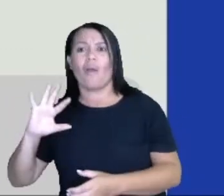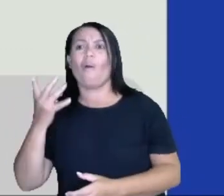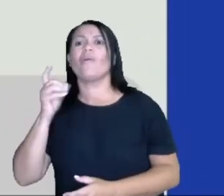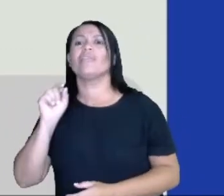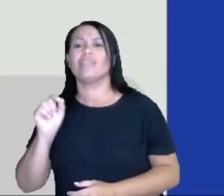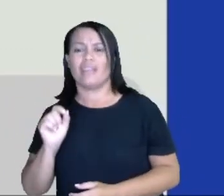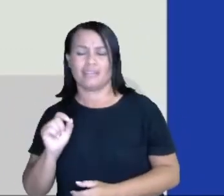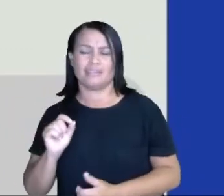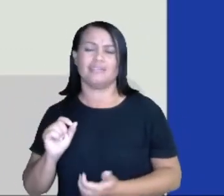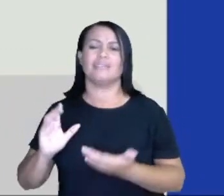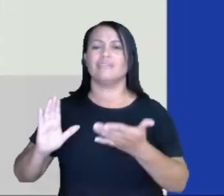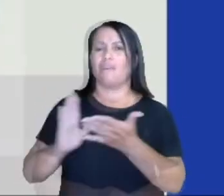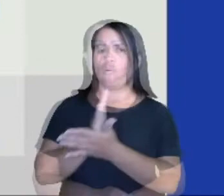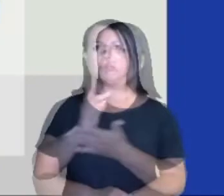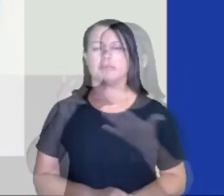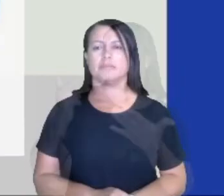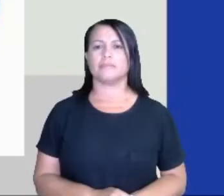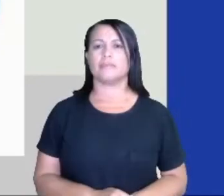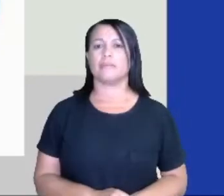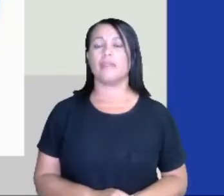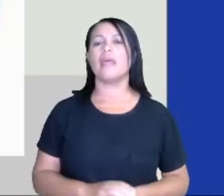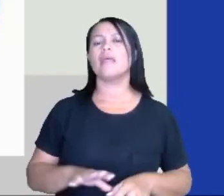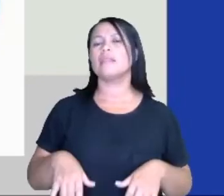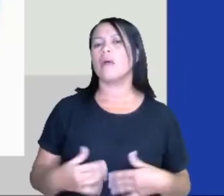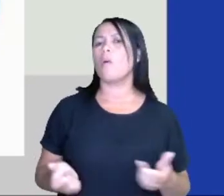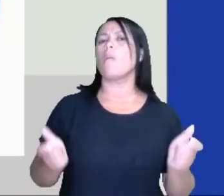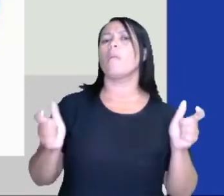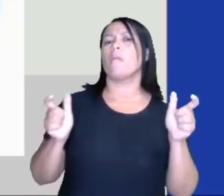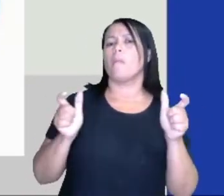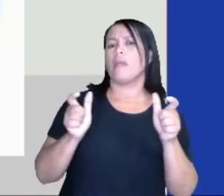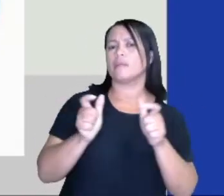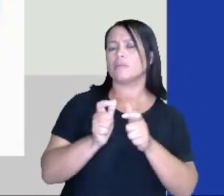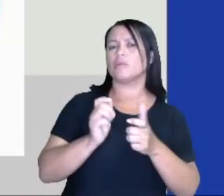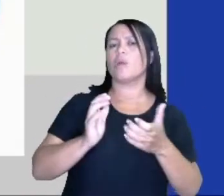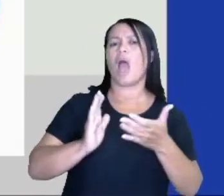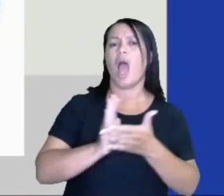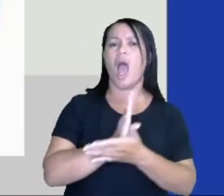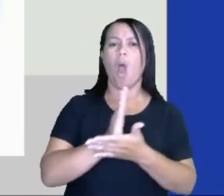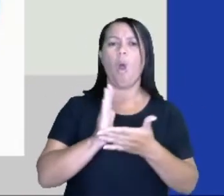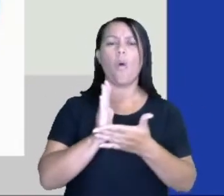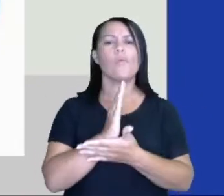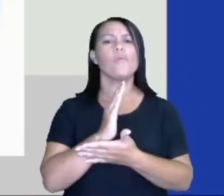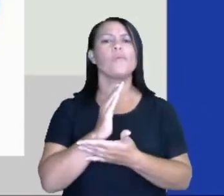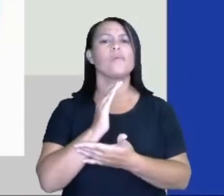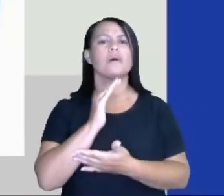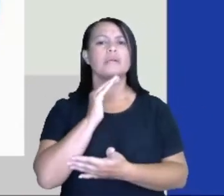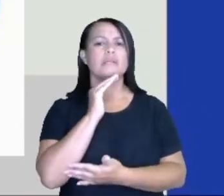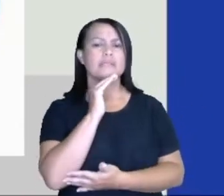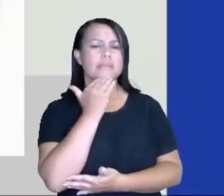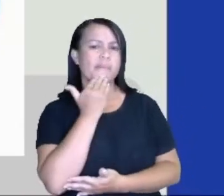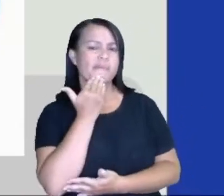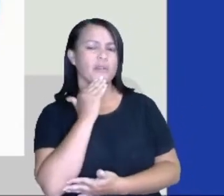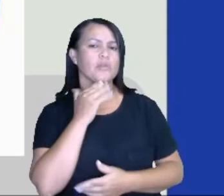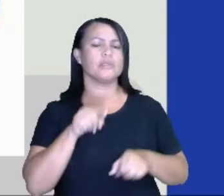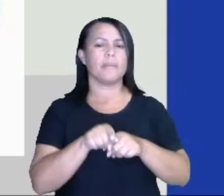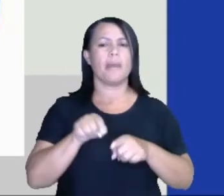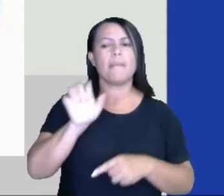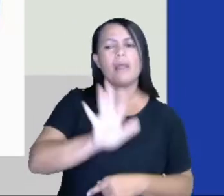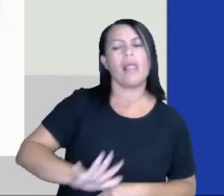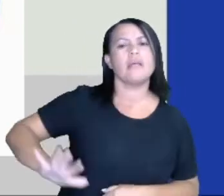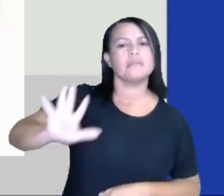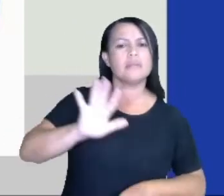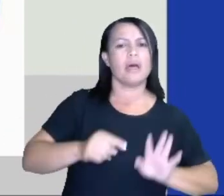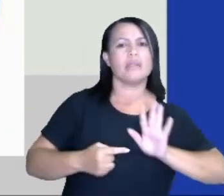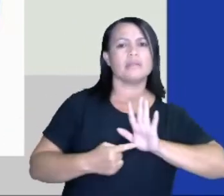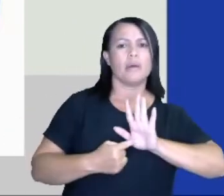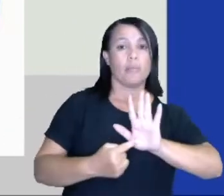As deformações. Para minimizar as deformações sofridas pelas áreas representadas,